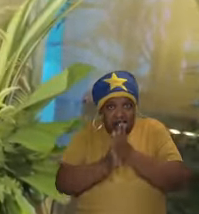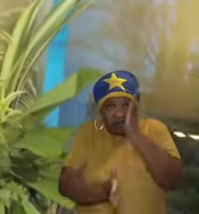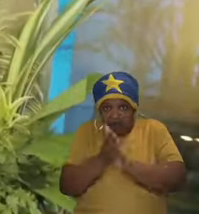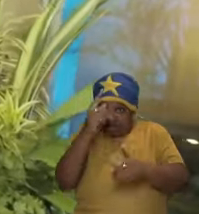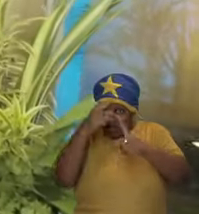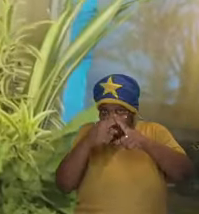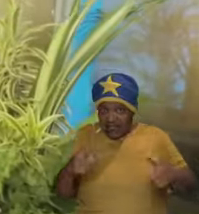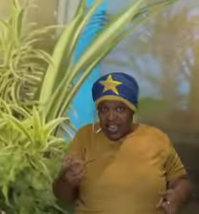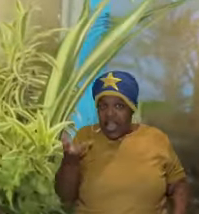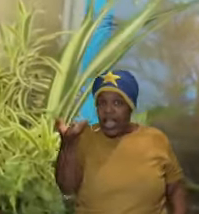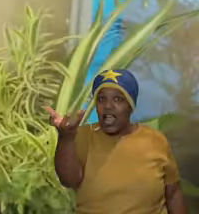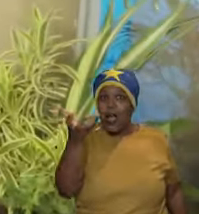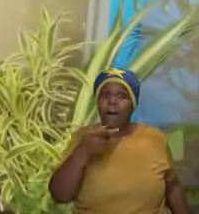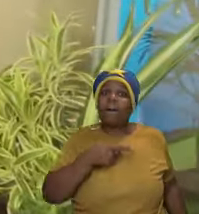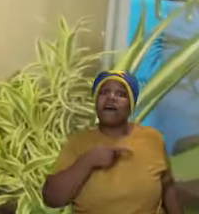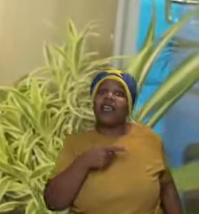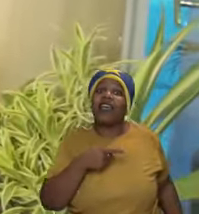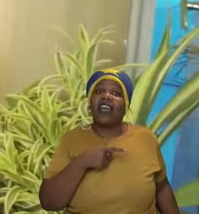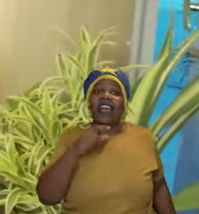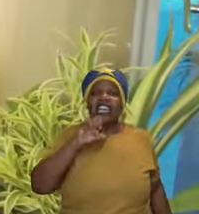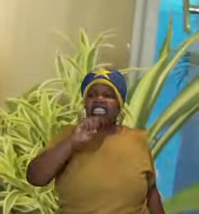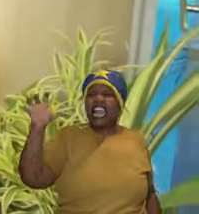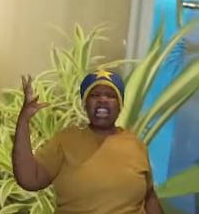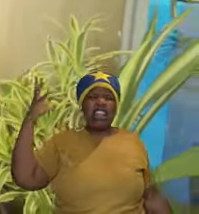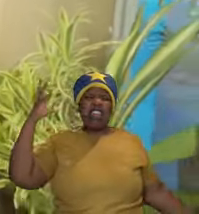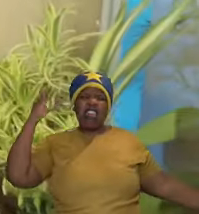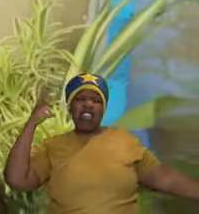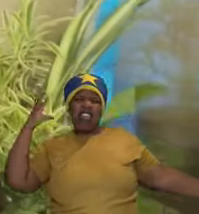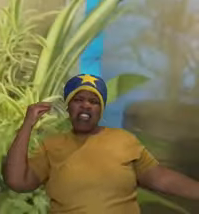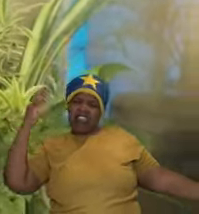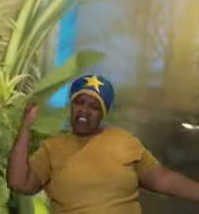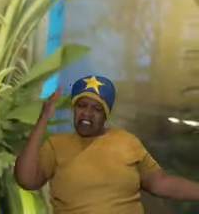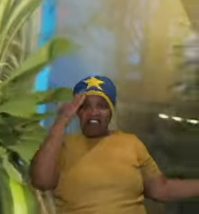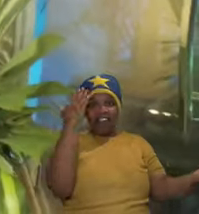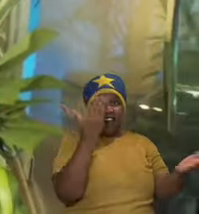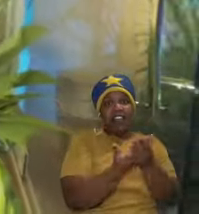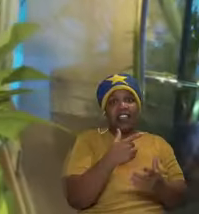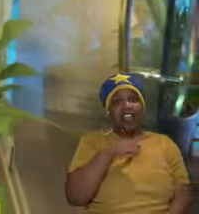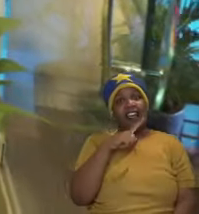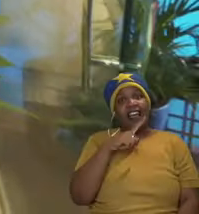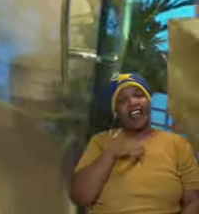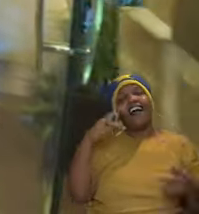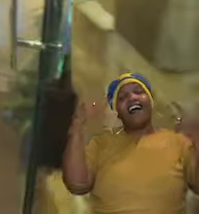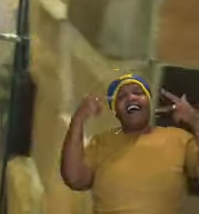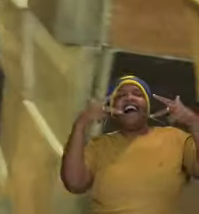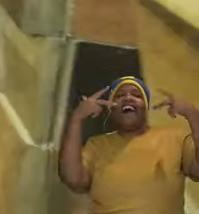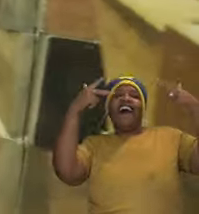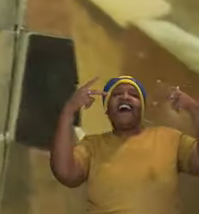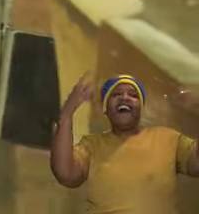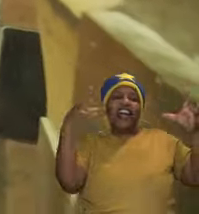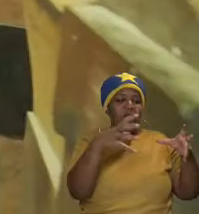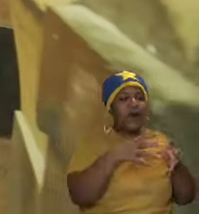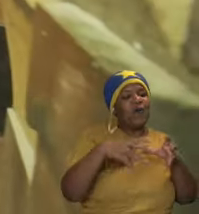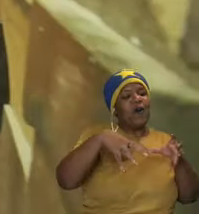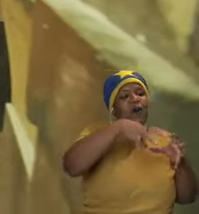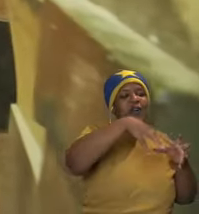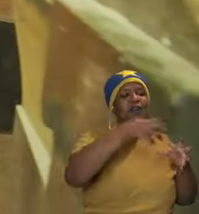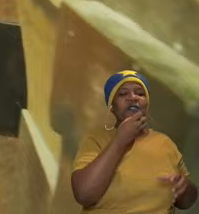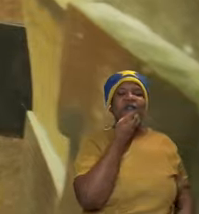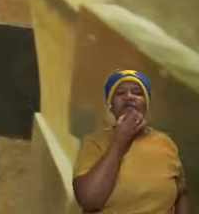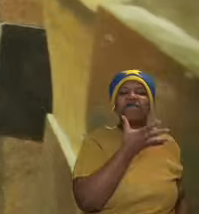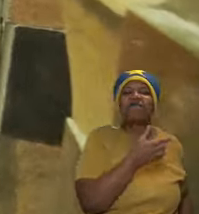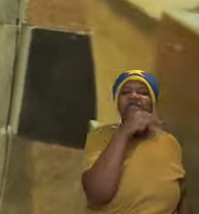disputa, vim pra buscar o que é meu. Enquanto eles chupa, pode crer que eu tô num rolé. E o movimento tá